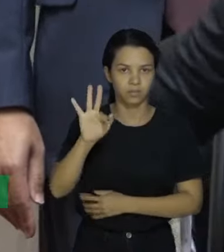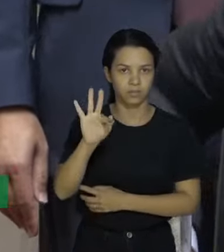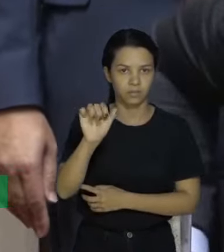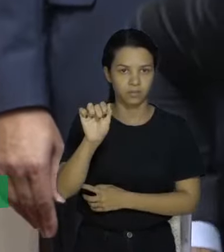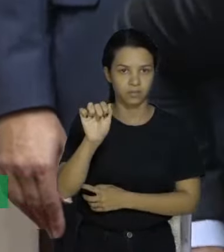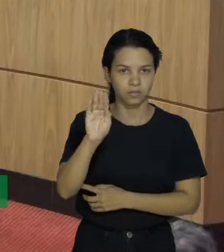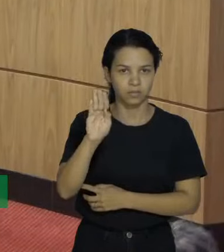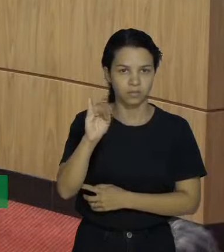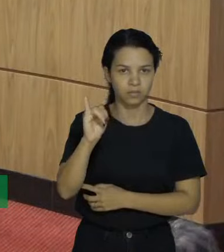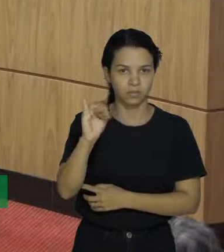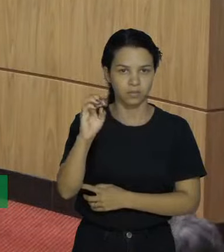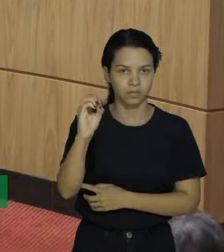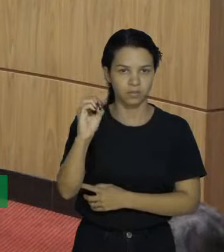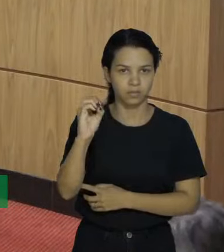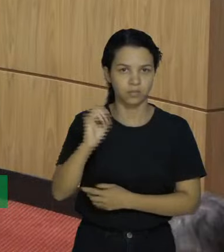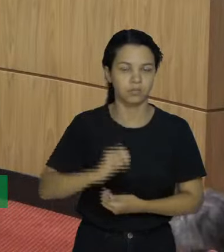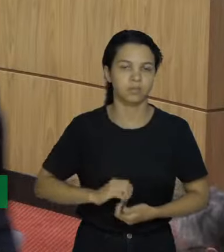Trajano